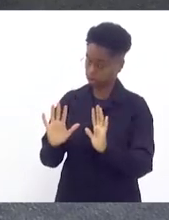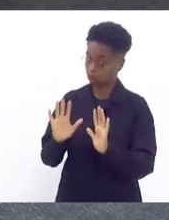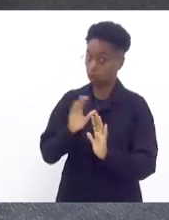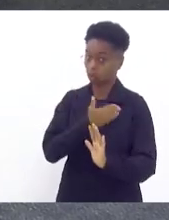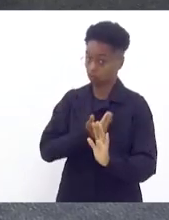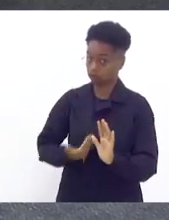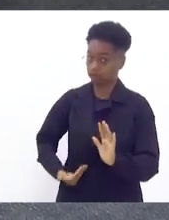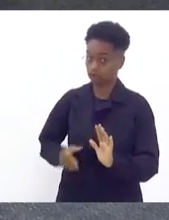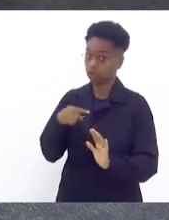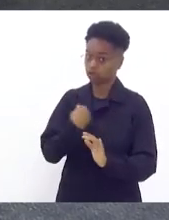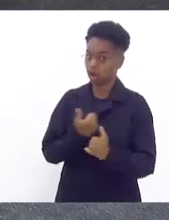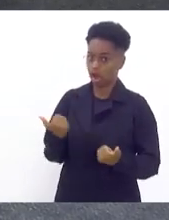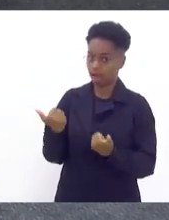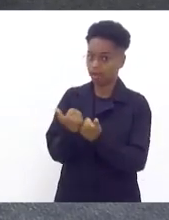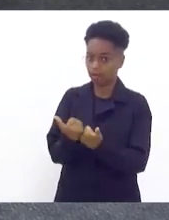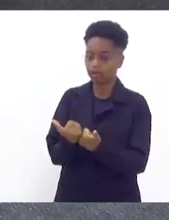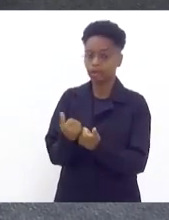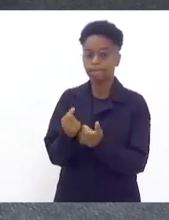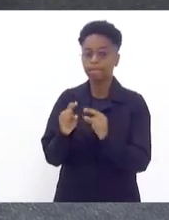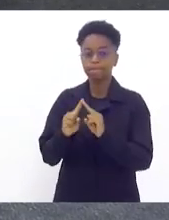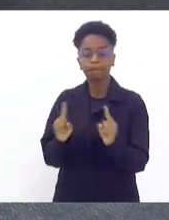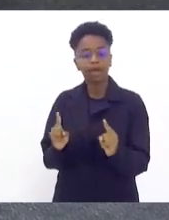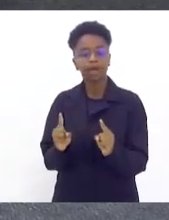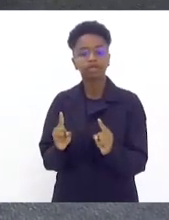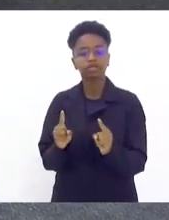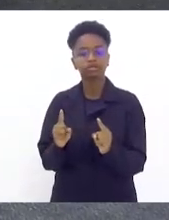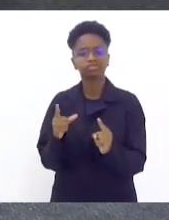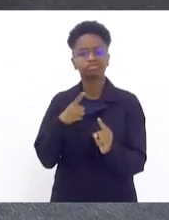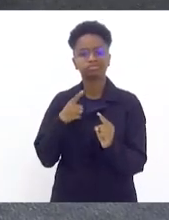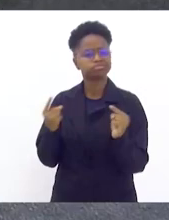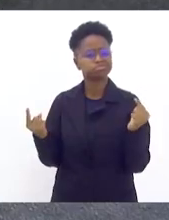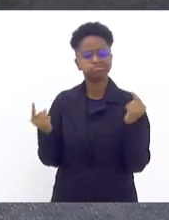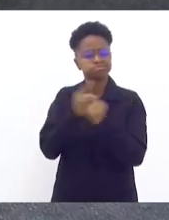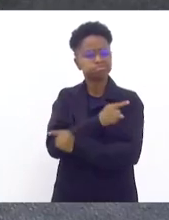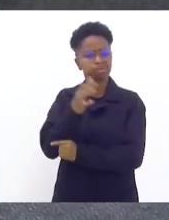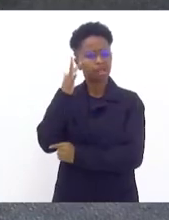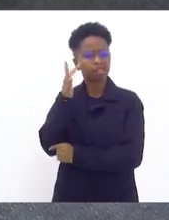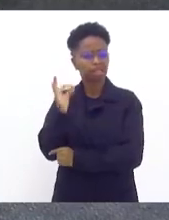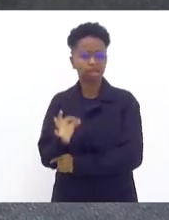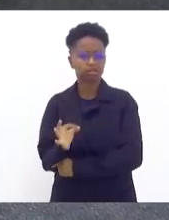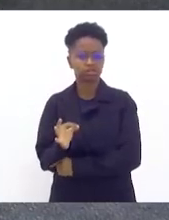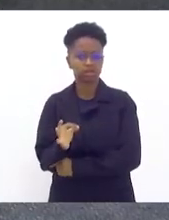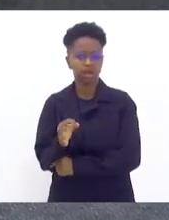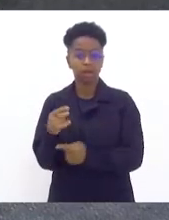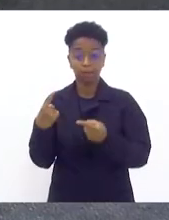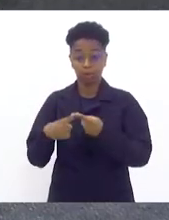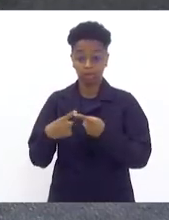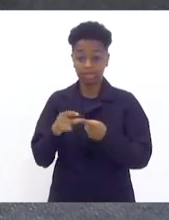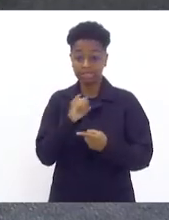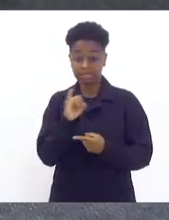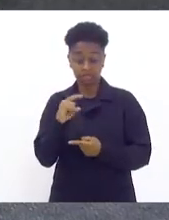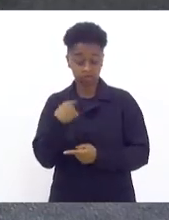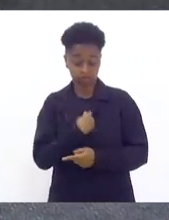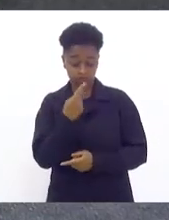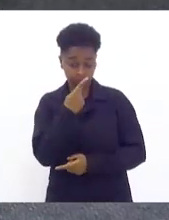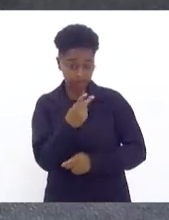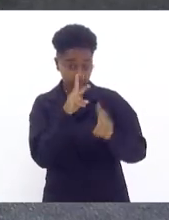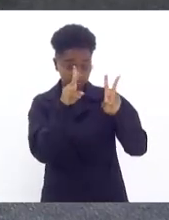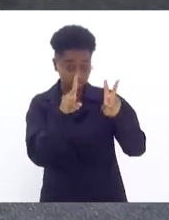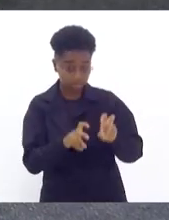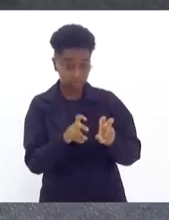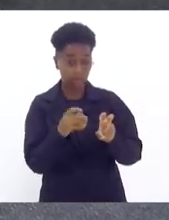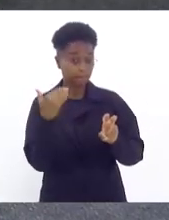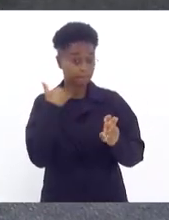qual nós apoiamos, é a dicotomia do entendimento. Quando a gente trata da questão do